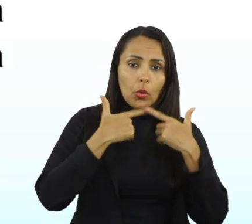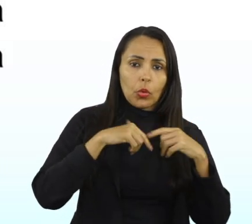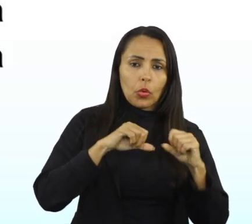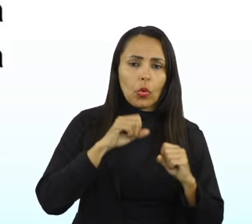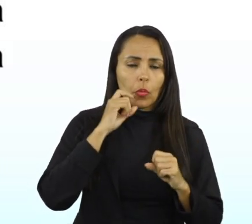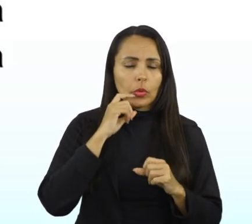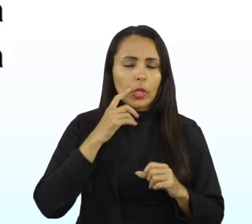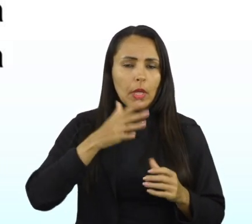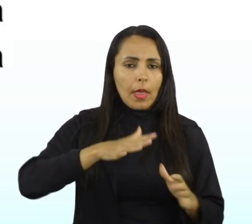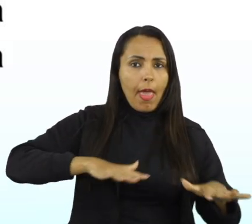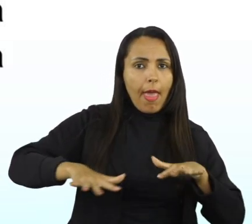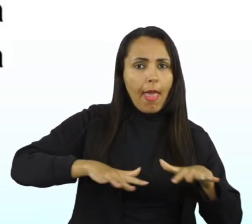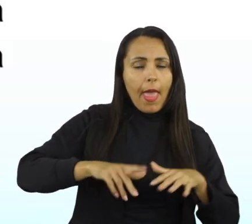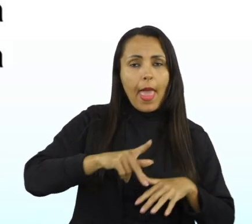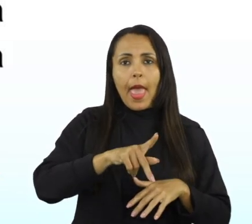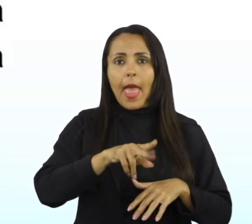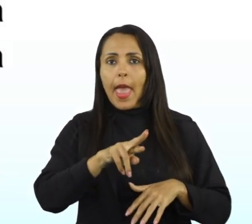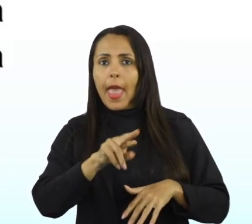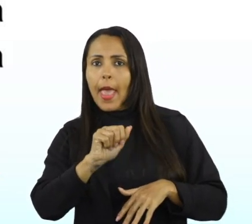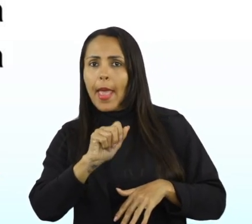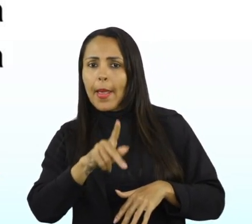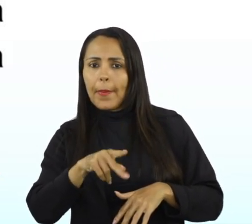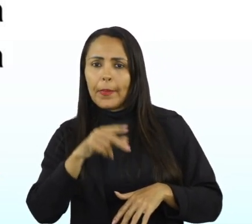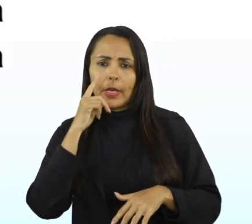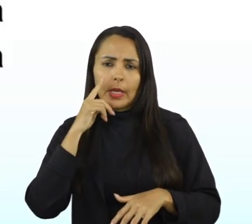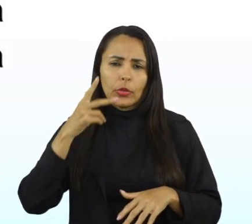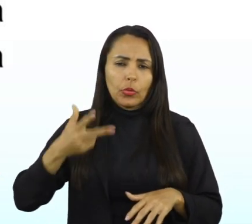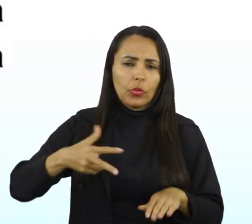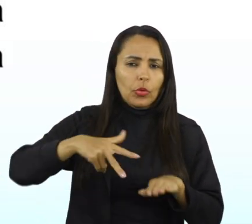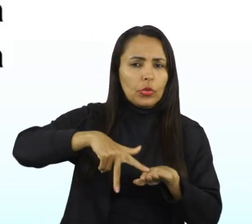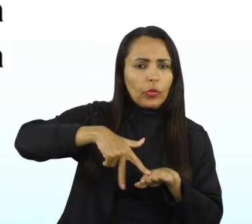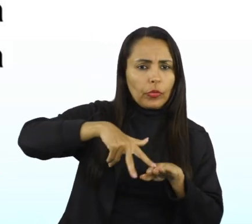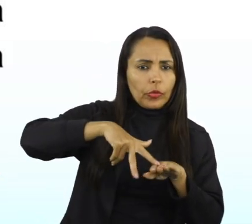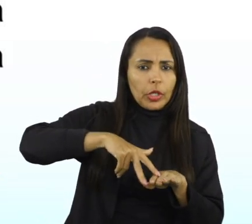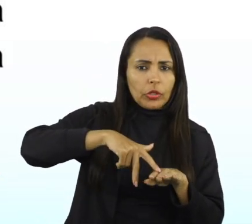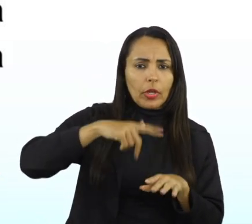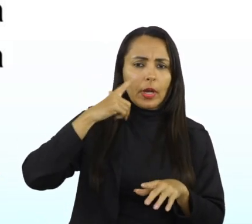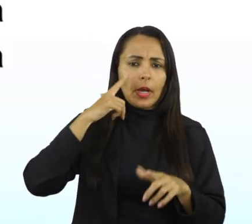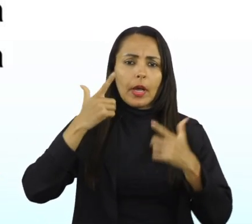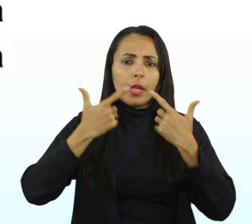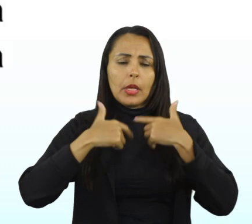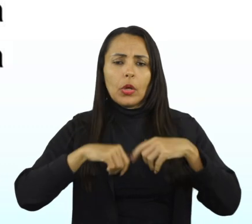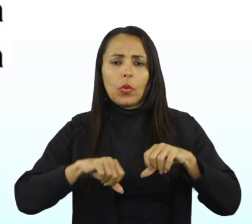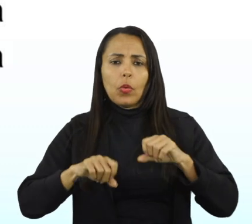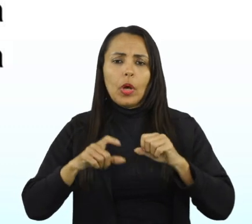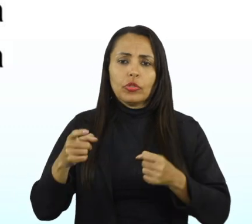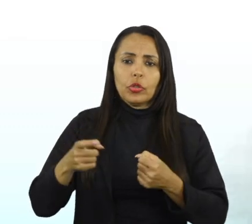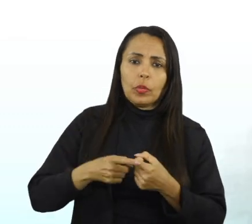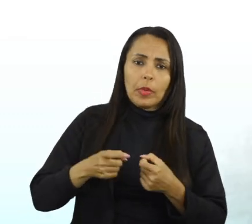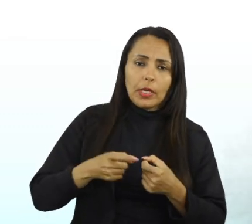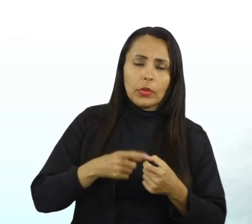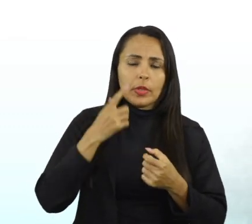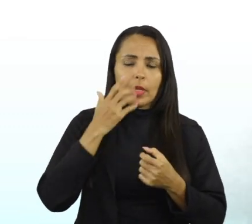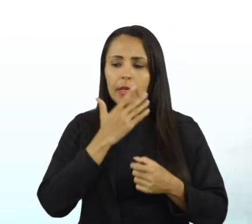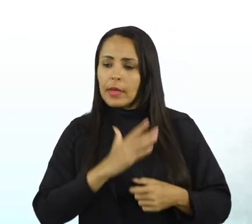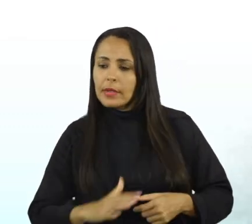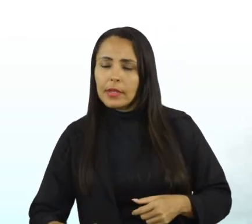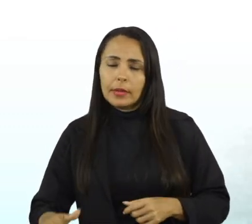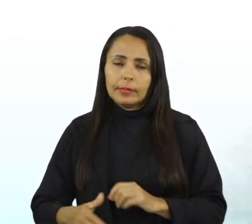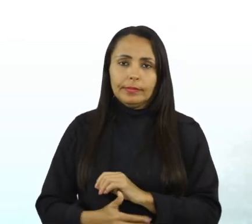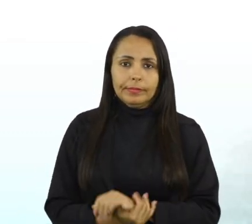rap, dos surfistas, a linguagem da classe médica e até mesmo a linguagem dos mais velhos das crianças. Vem